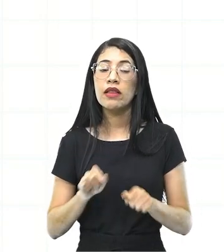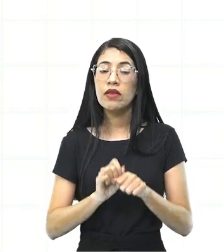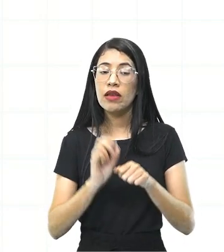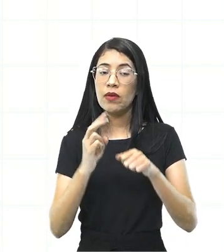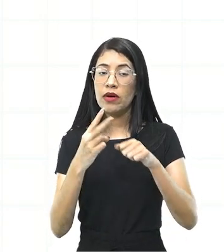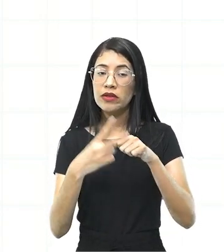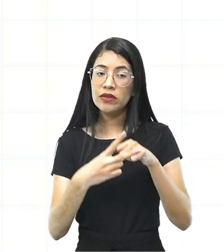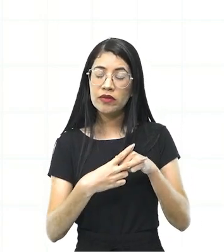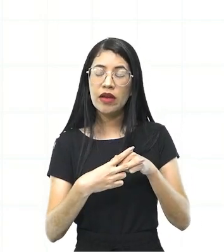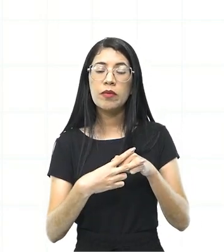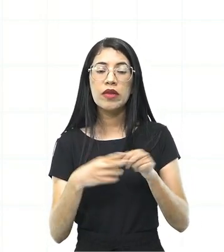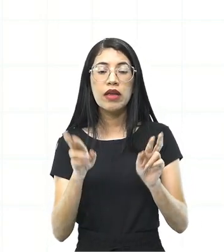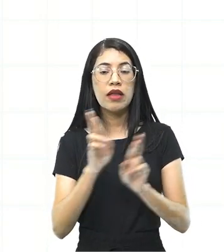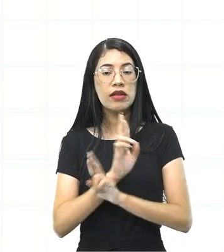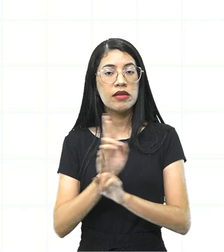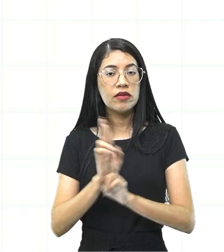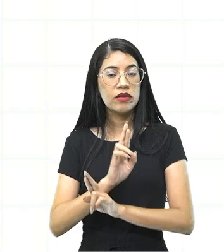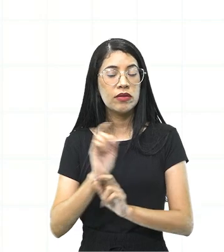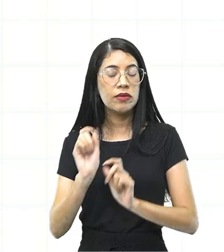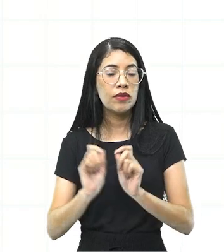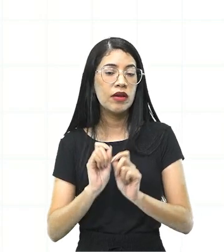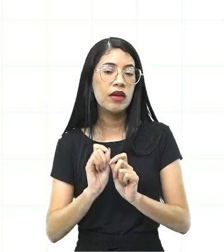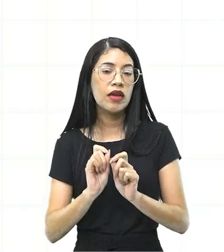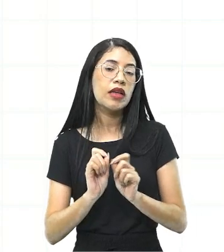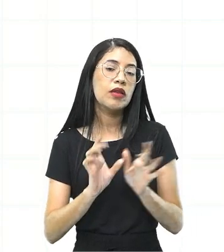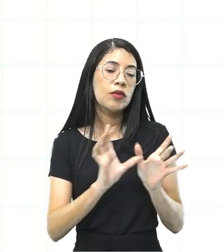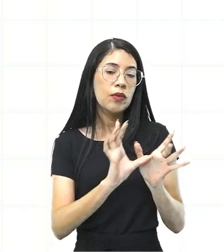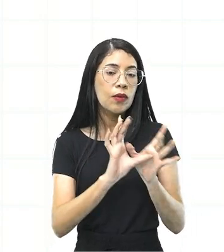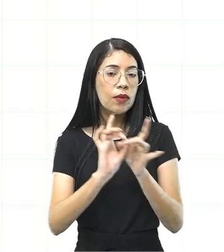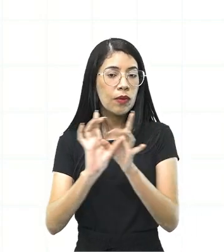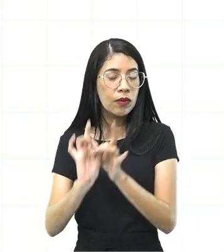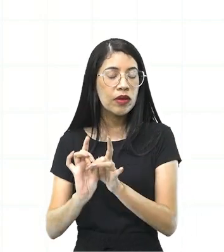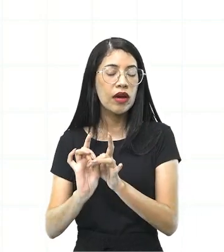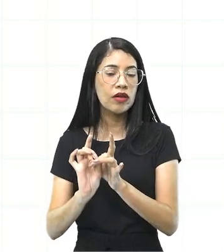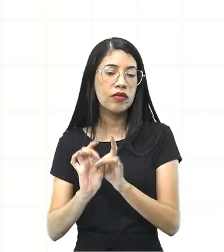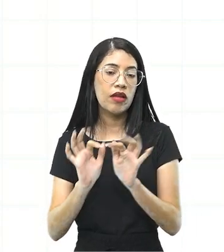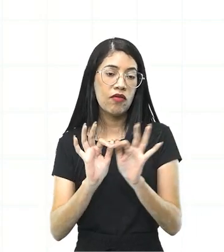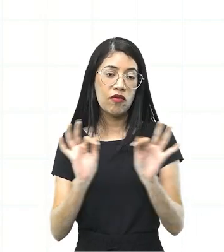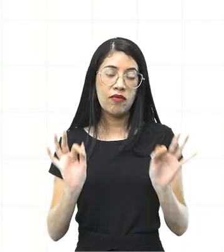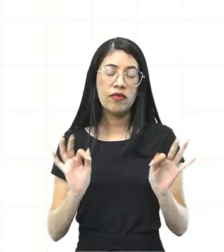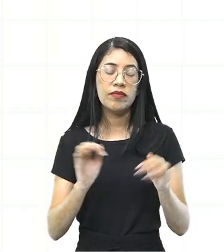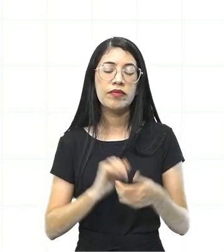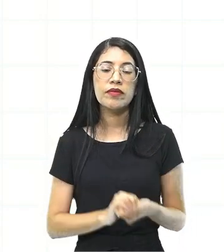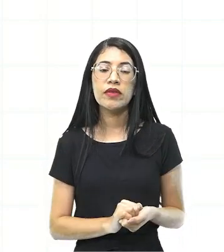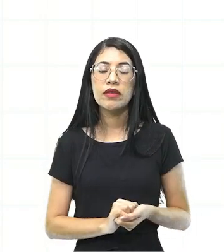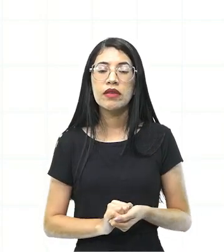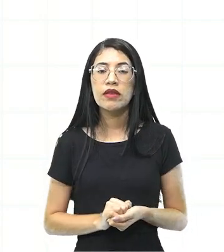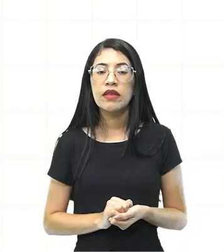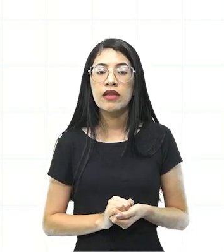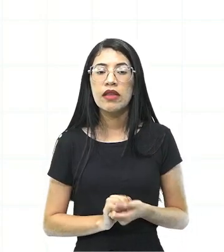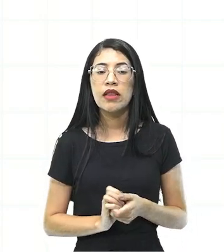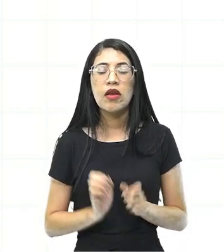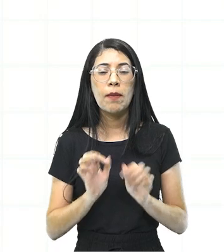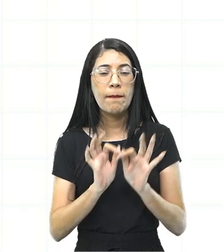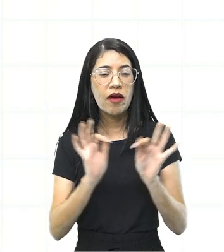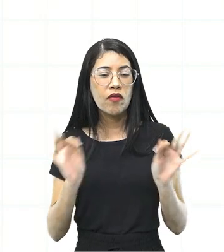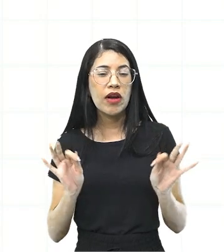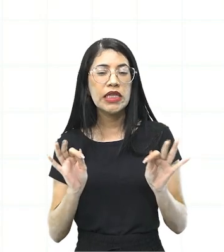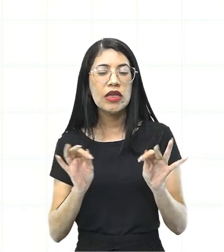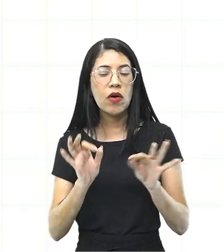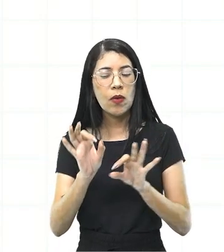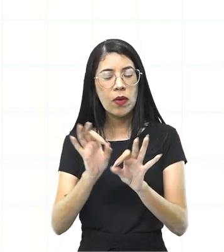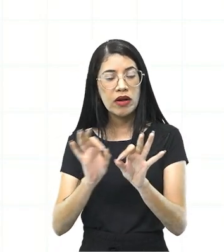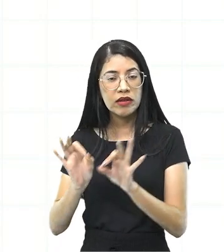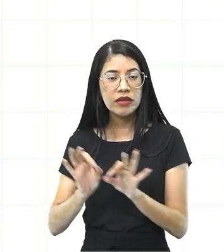advérbios estabelecendo essa relação lógica dentro do nosso discurso, né? Eles deixam, então, aí a oração alinhada,